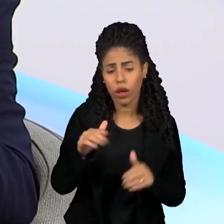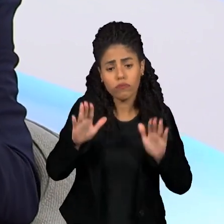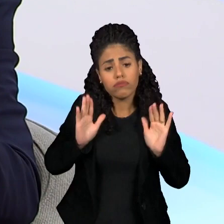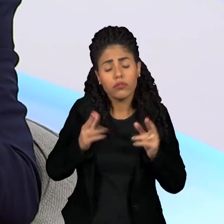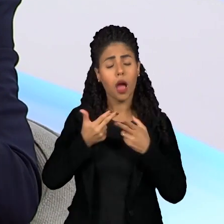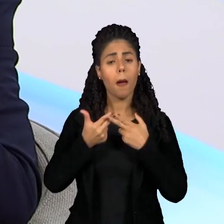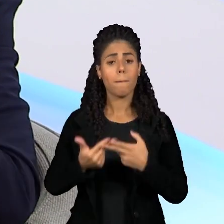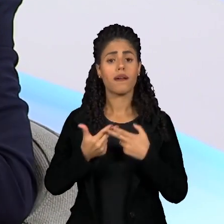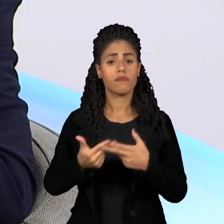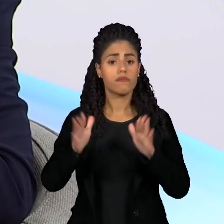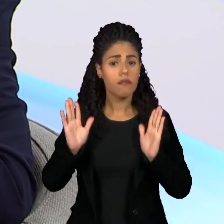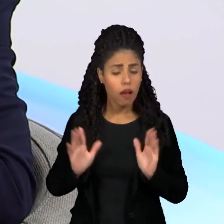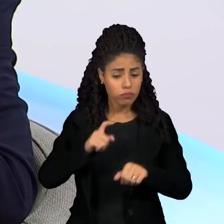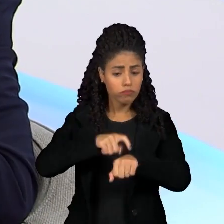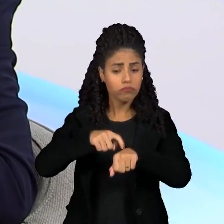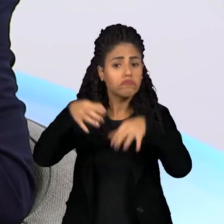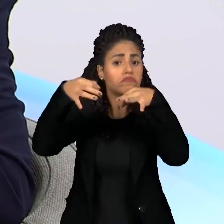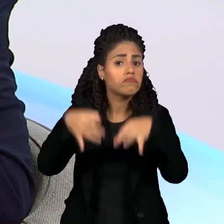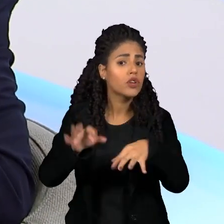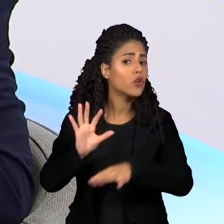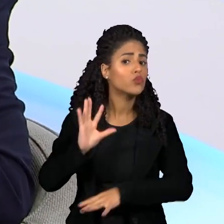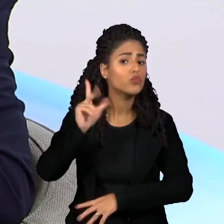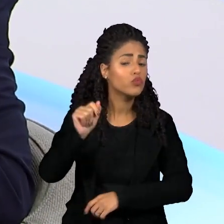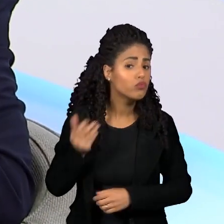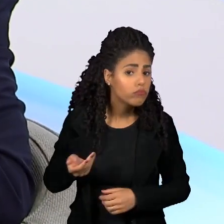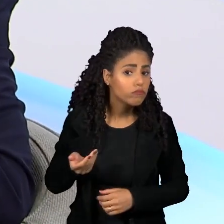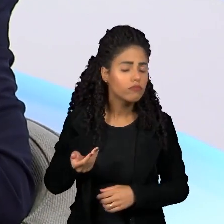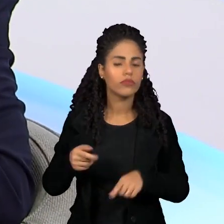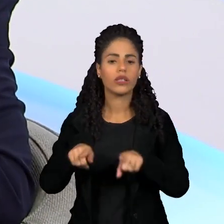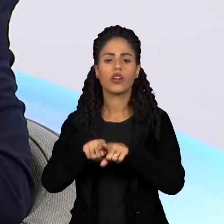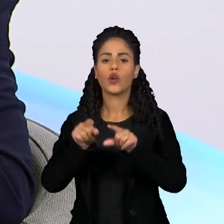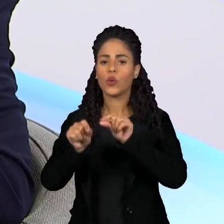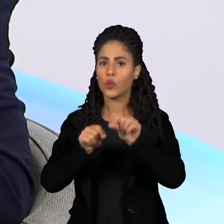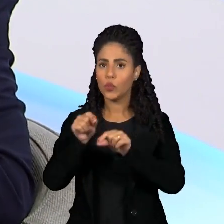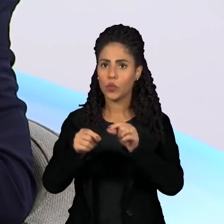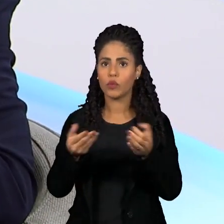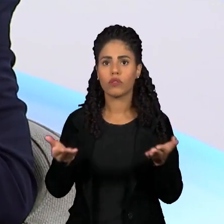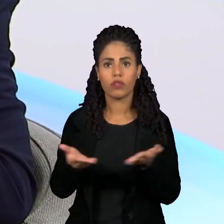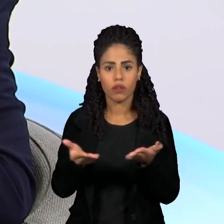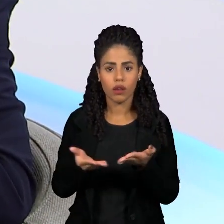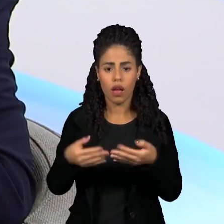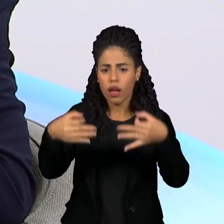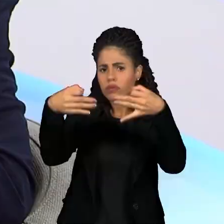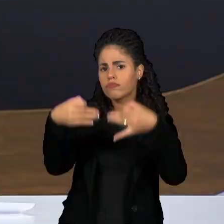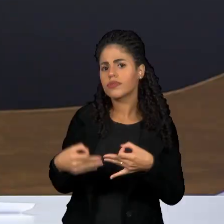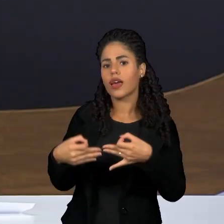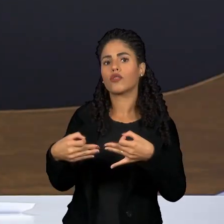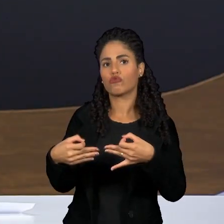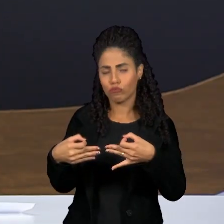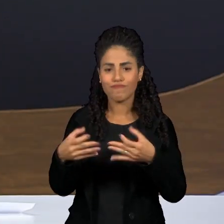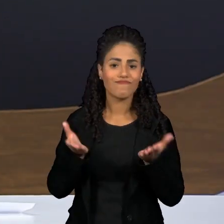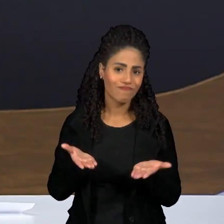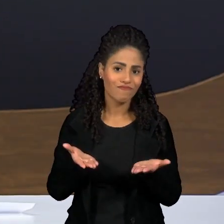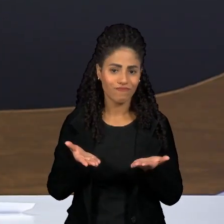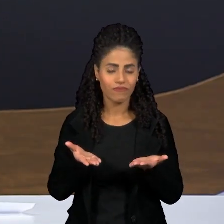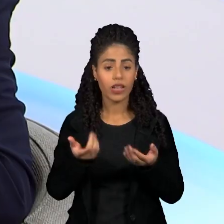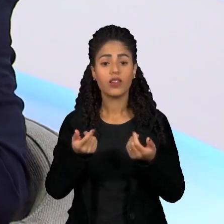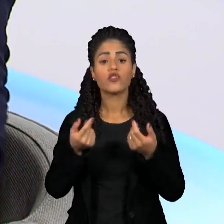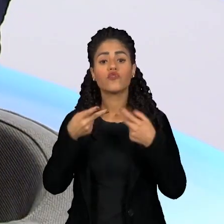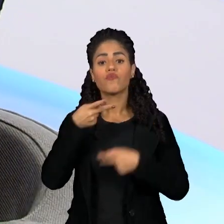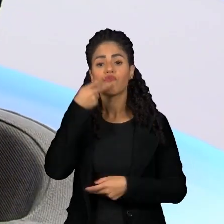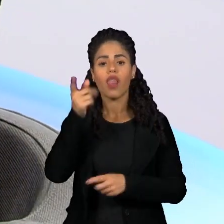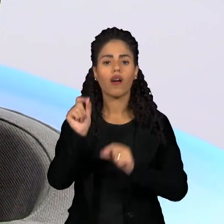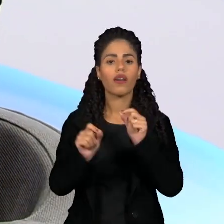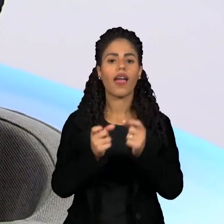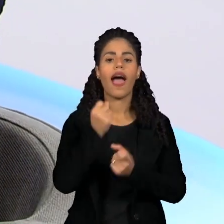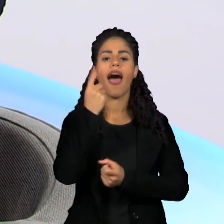momento. Mas esses governos de coalizão, não se faz correta, Vera, a alegação de que